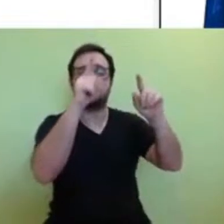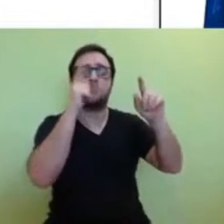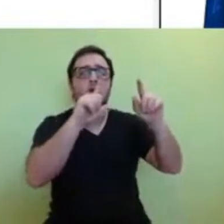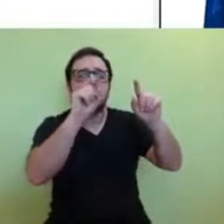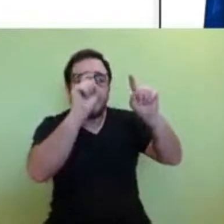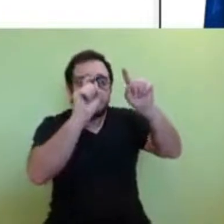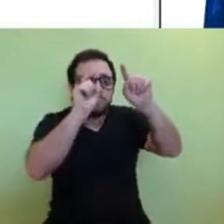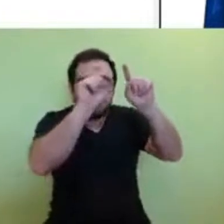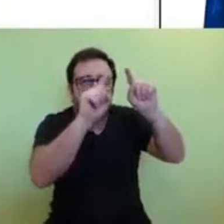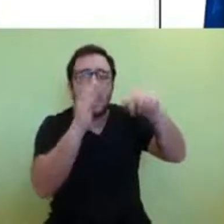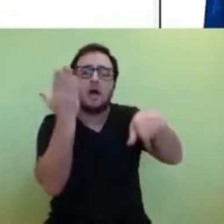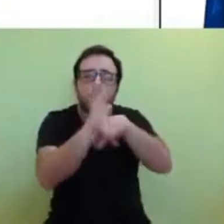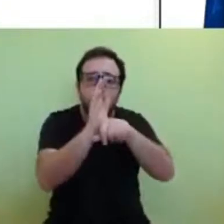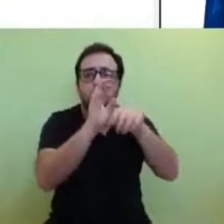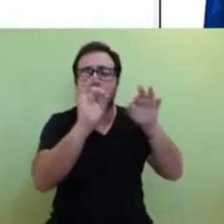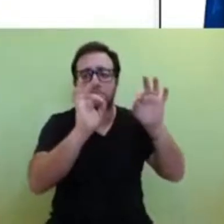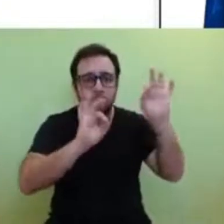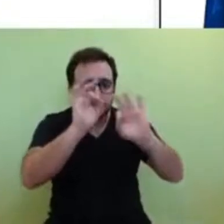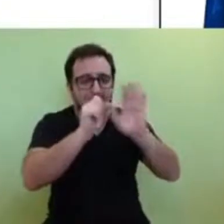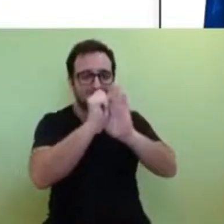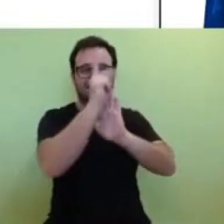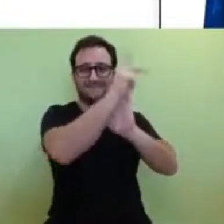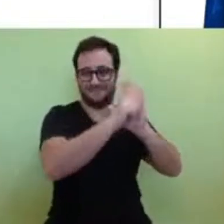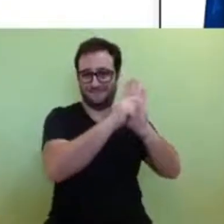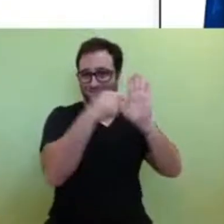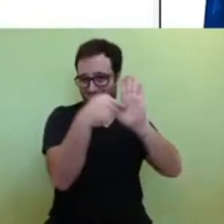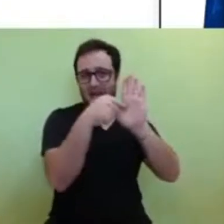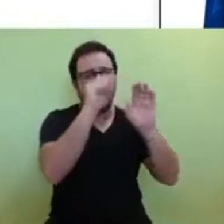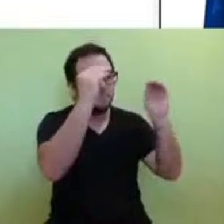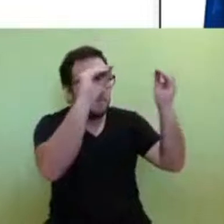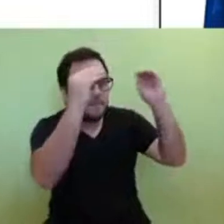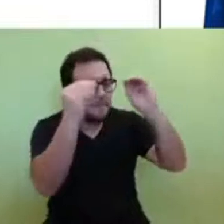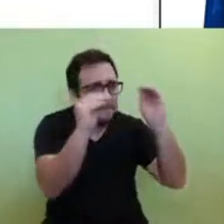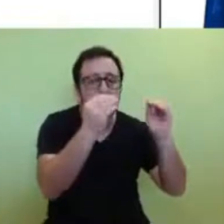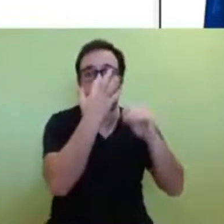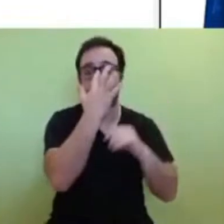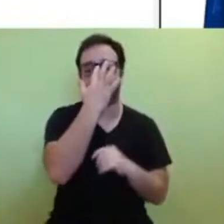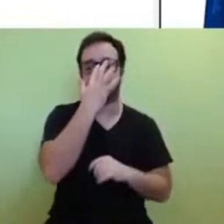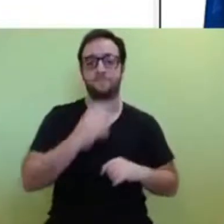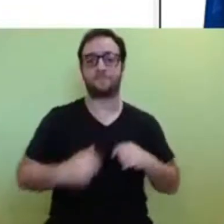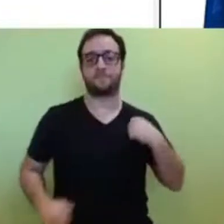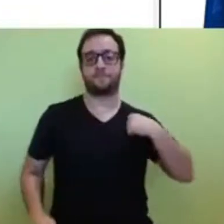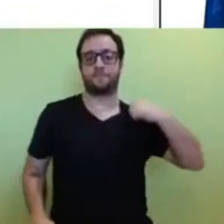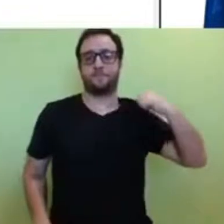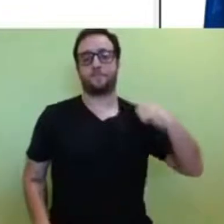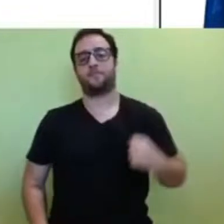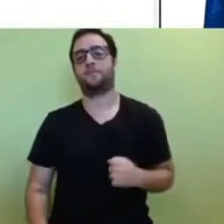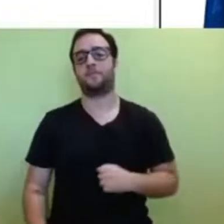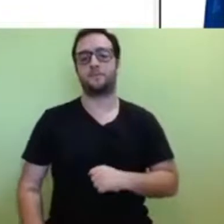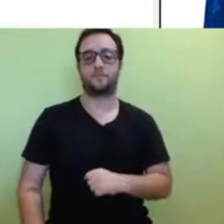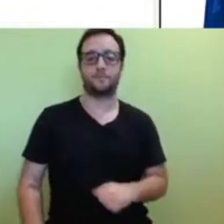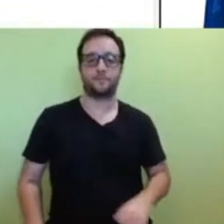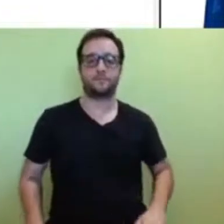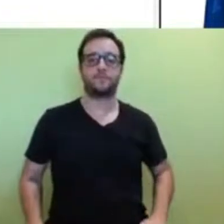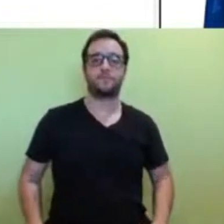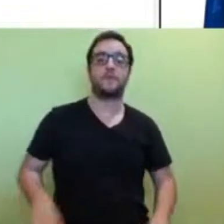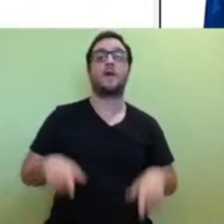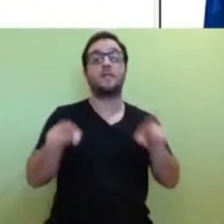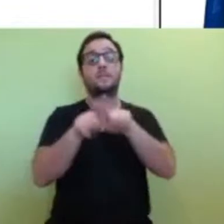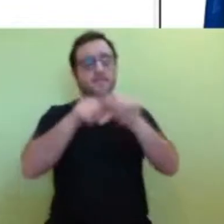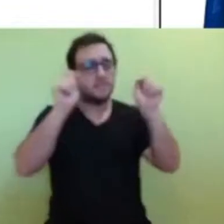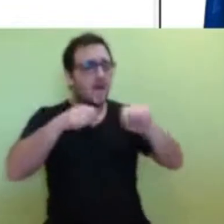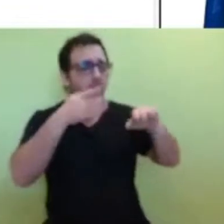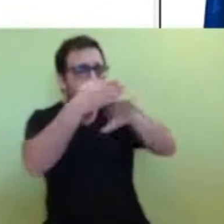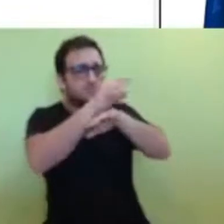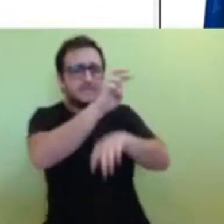O SignPoodle, ele é uma plataforma que tem uma série de possibilidades de tradução, de uso, aliás,